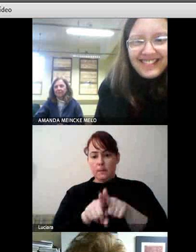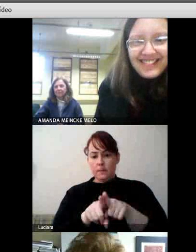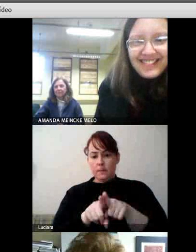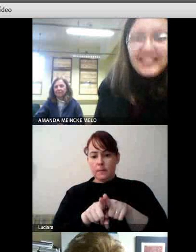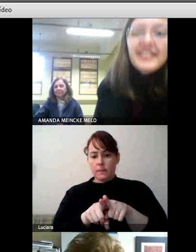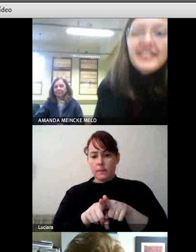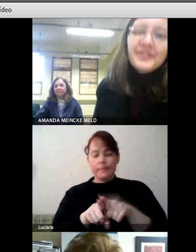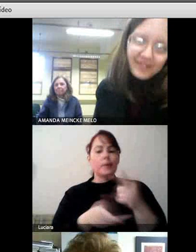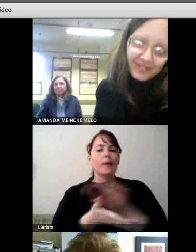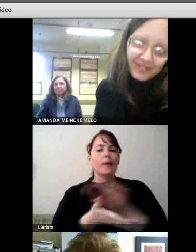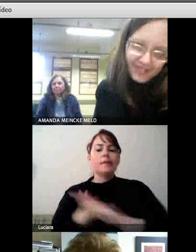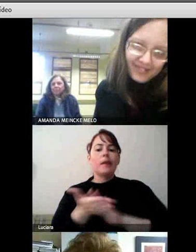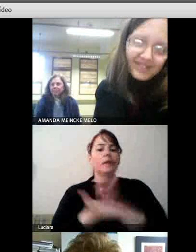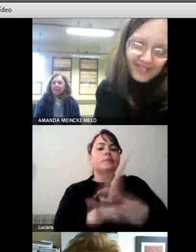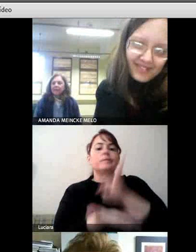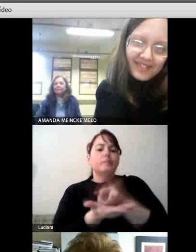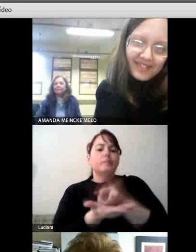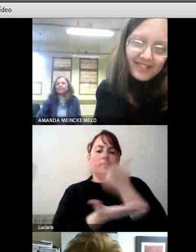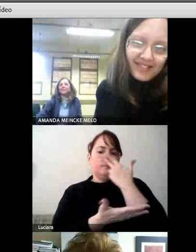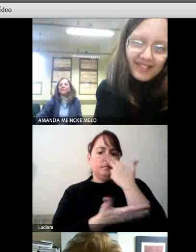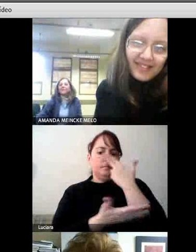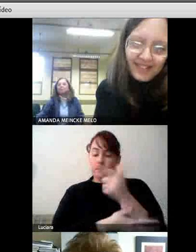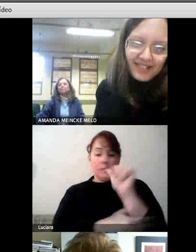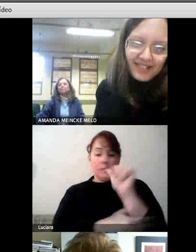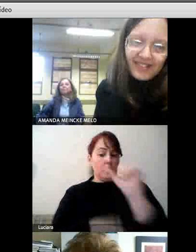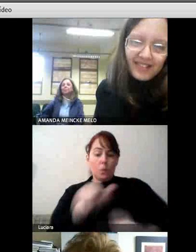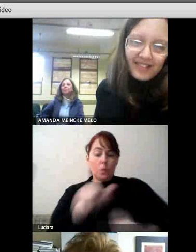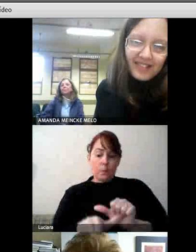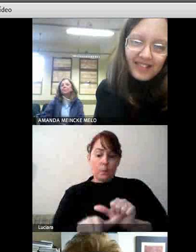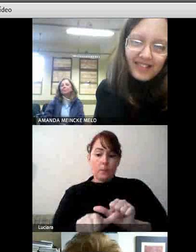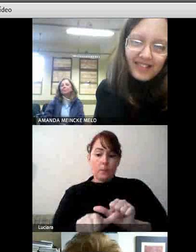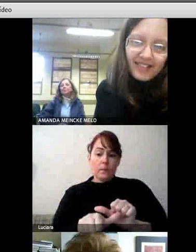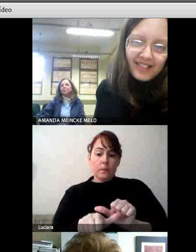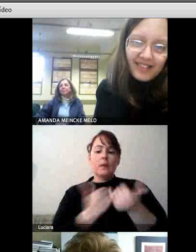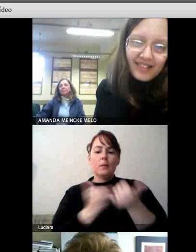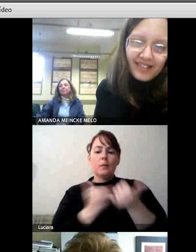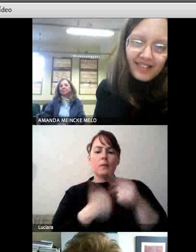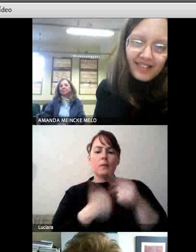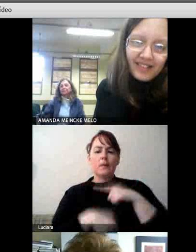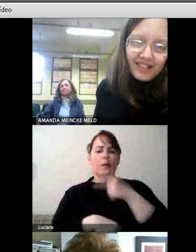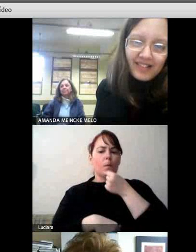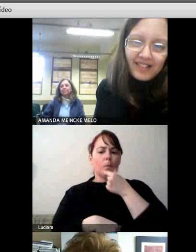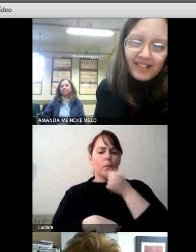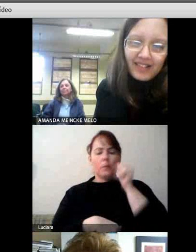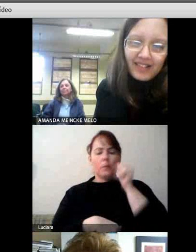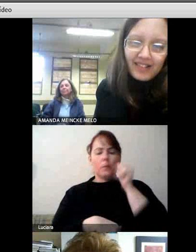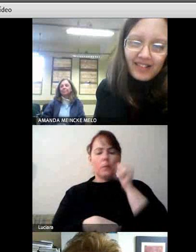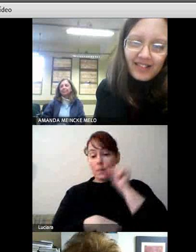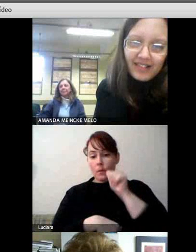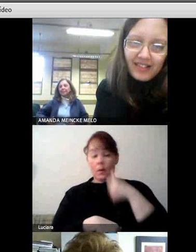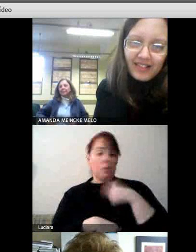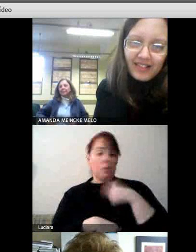acesso. Bom, quando veio rádio, era uma rádio no Rio de Janeiro, Rádio